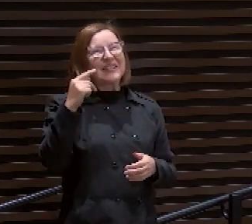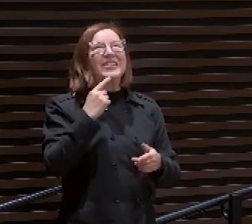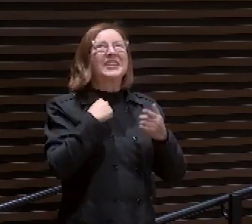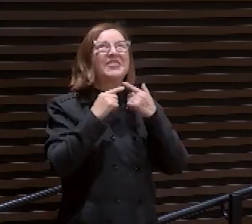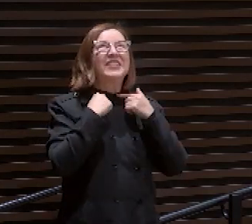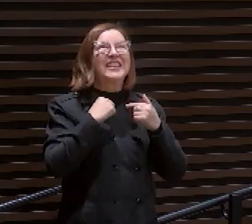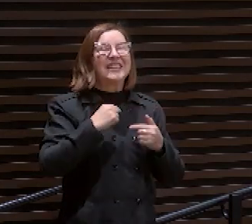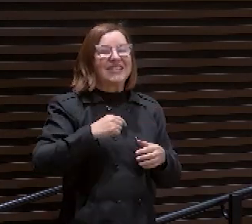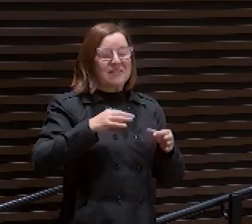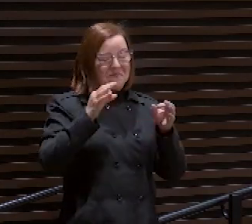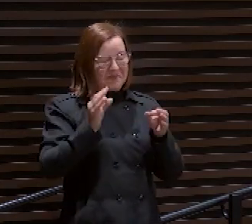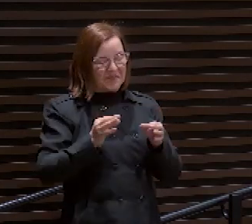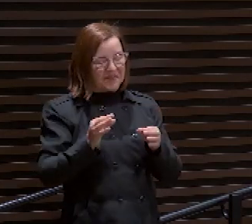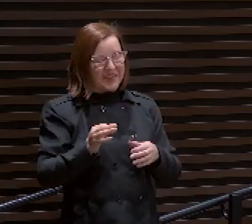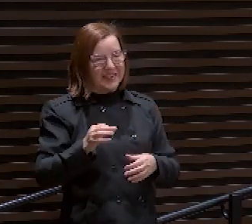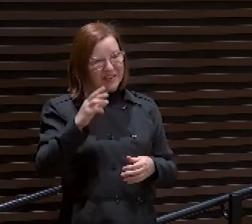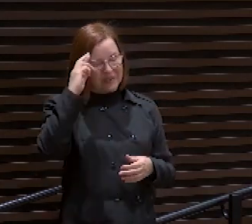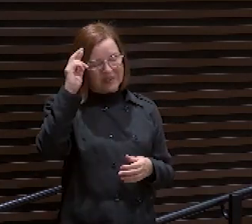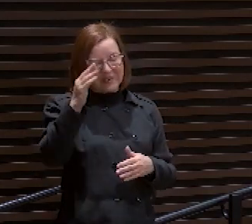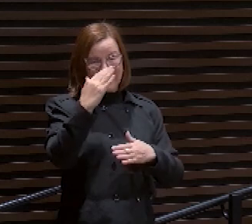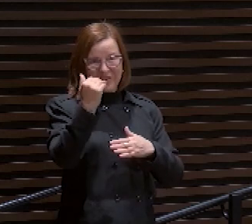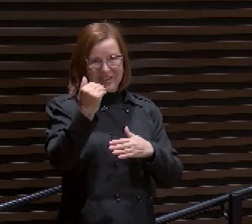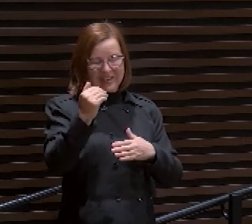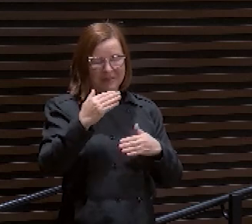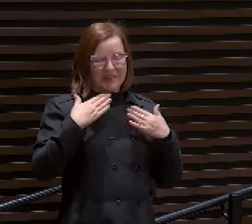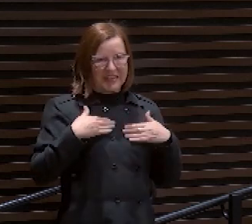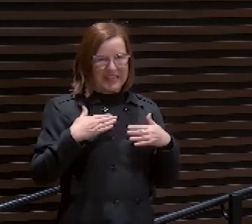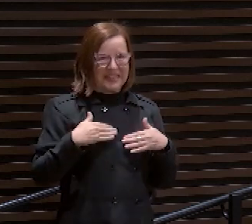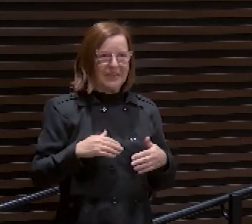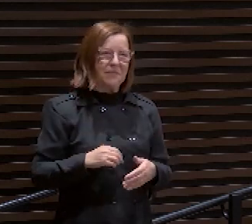Então o Senhor nos chama a descansarmos.